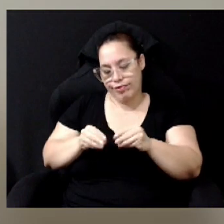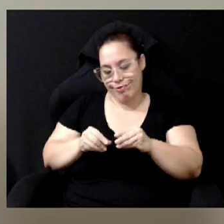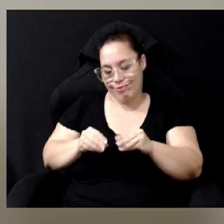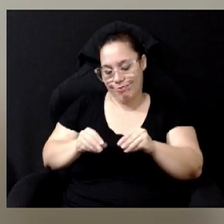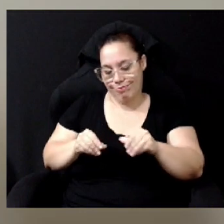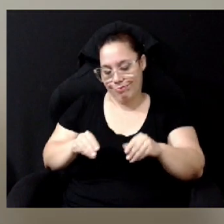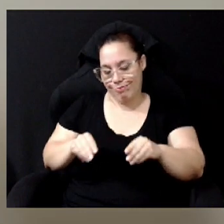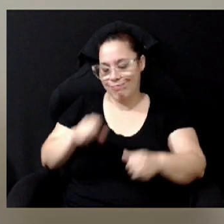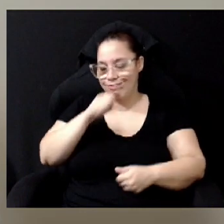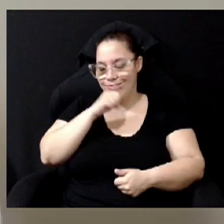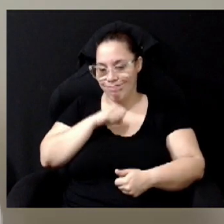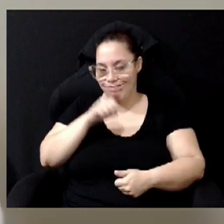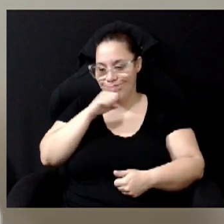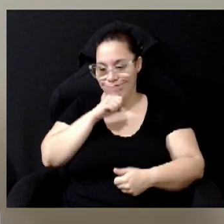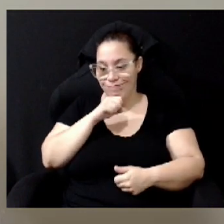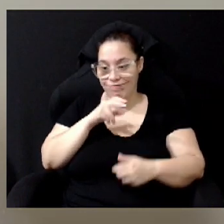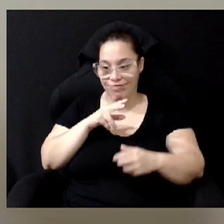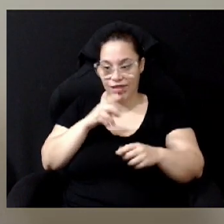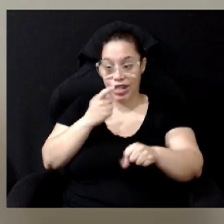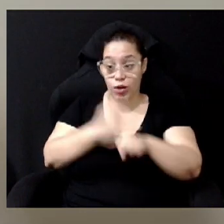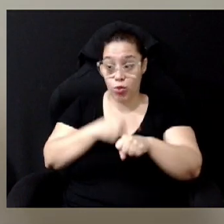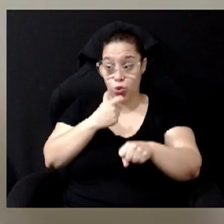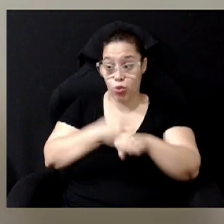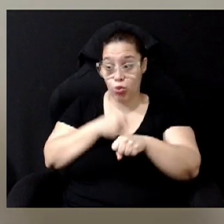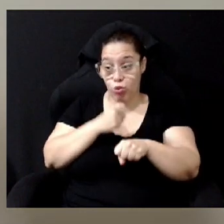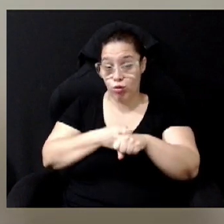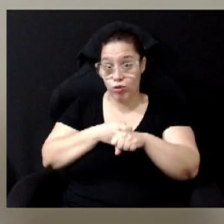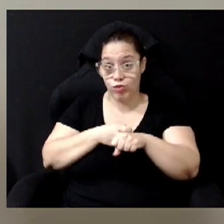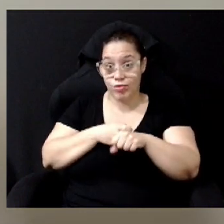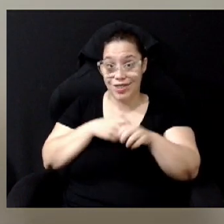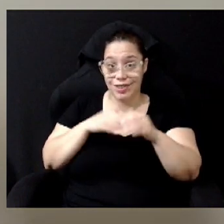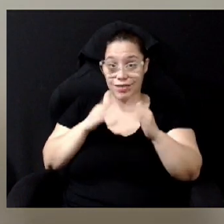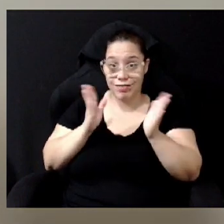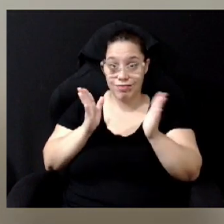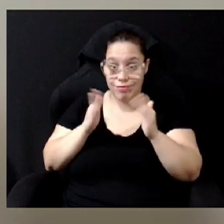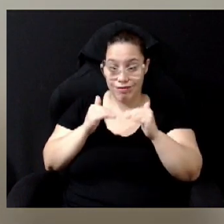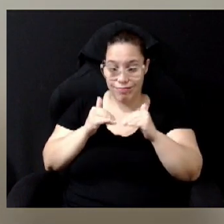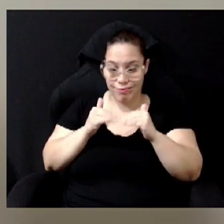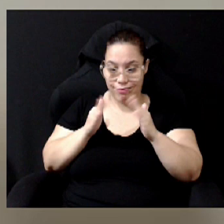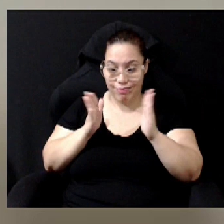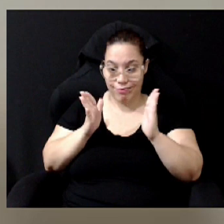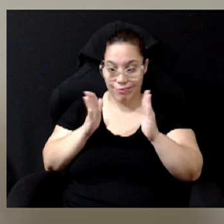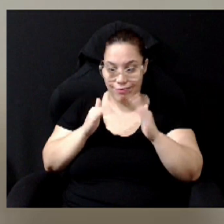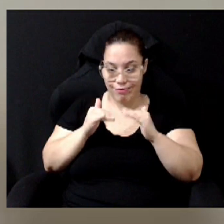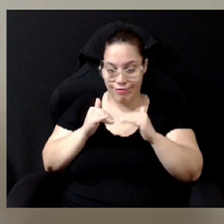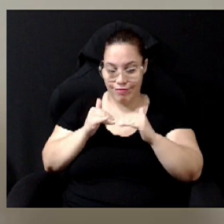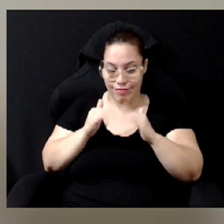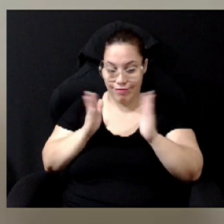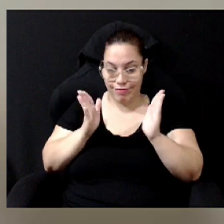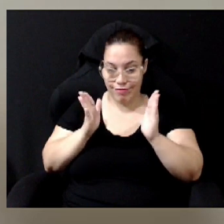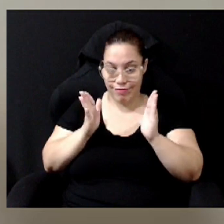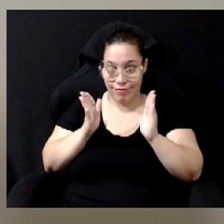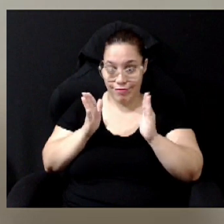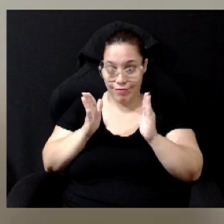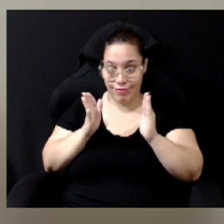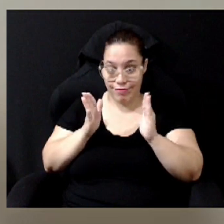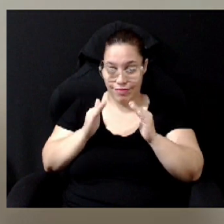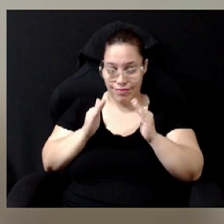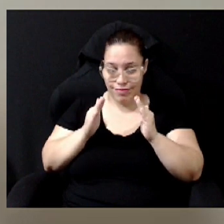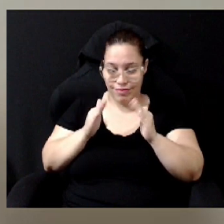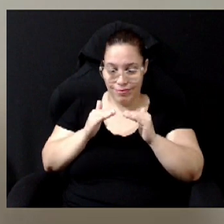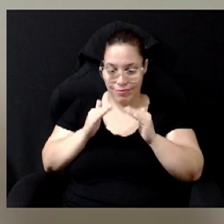vai endurecendo, e a sua mobilidade, que era antes bastante ampla, começa a ficar cada vez